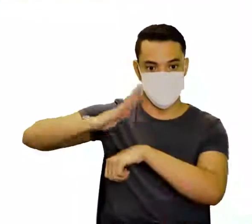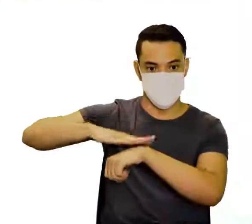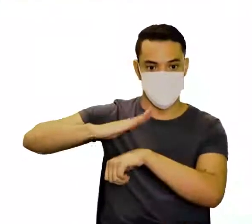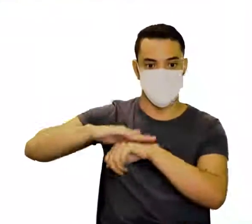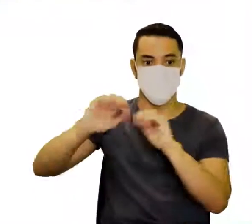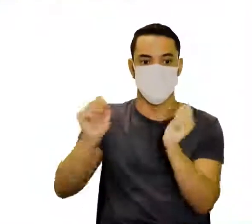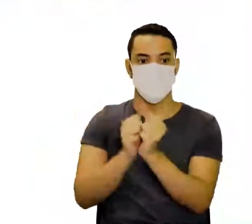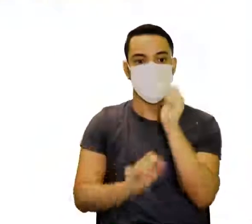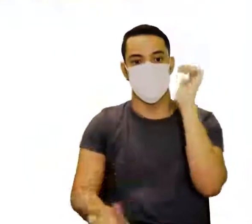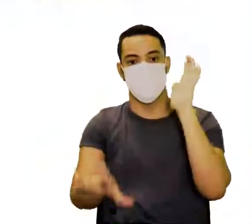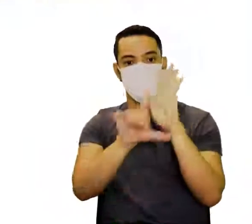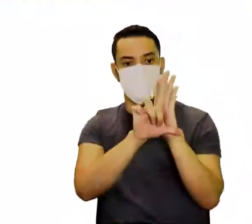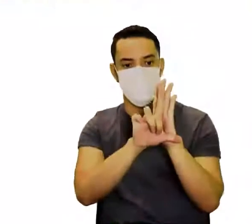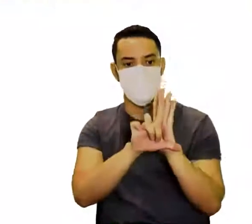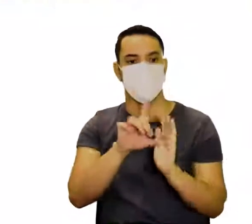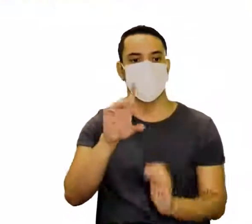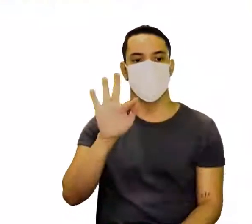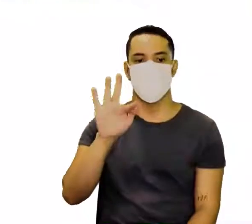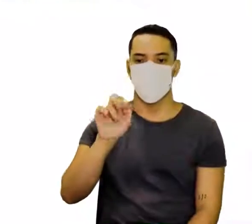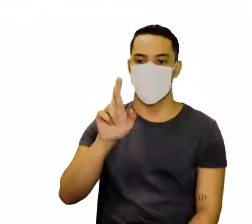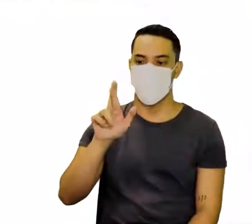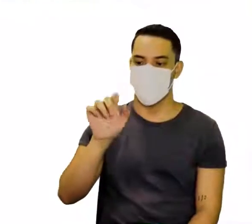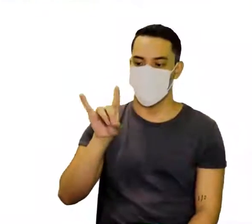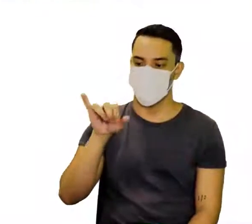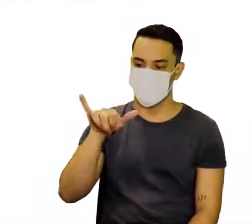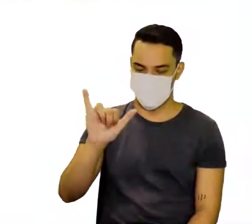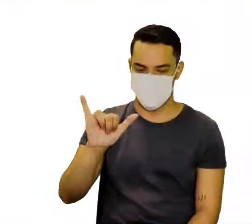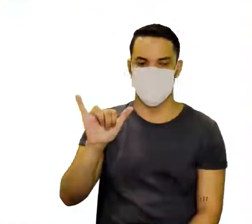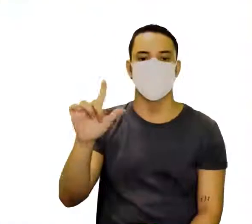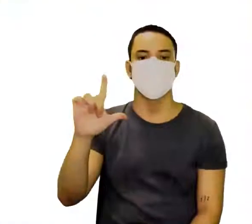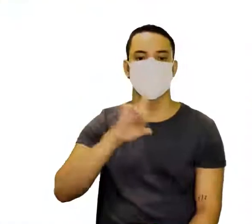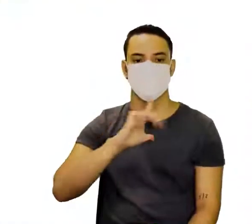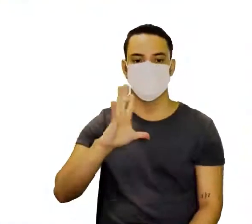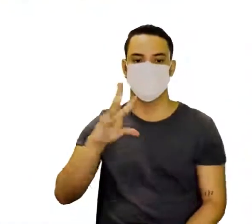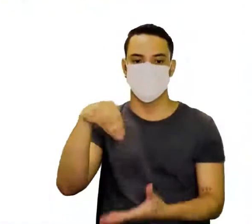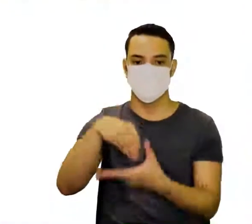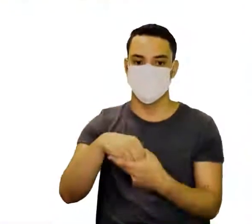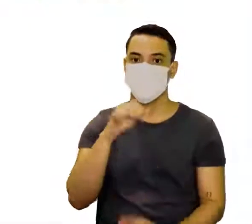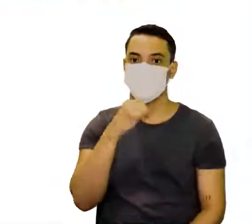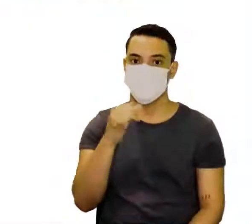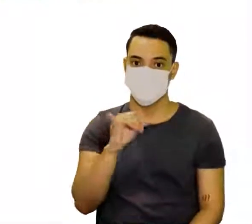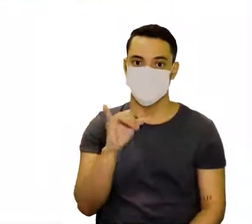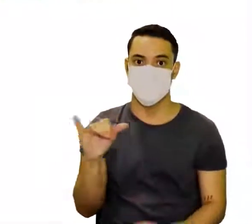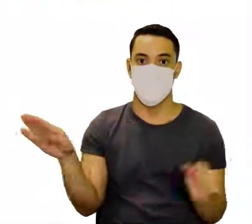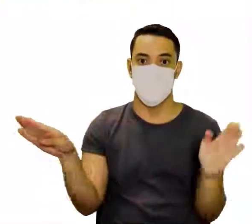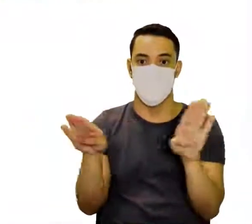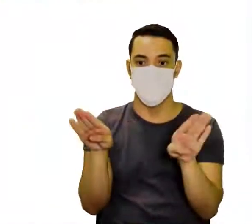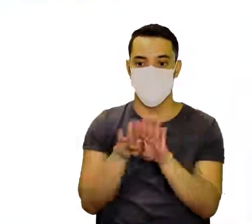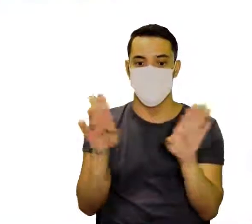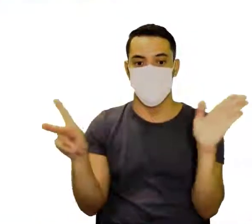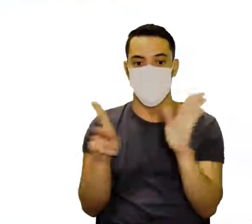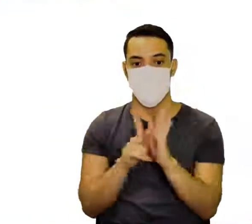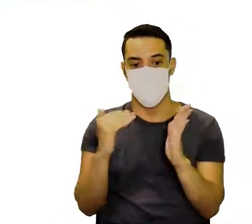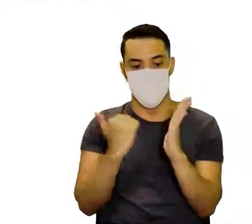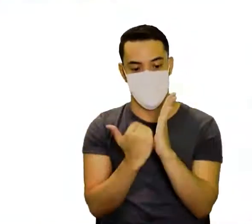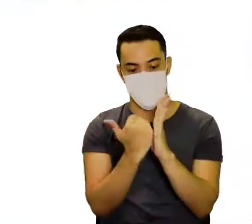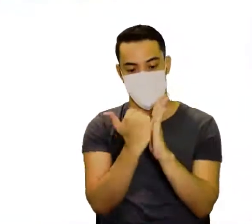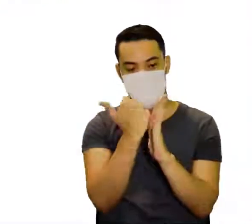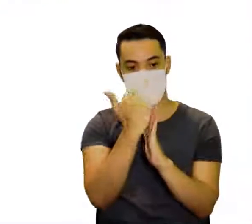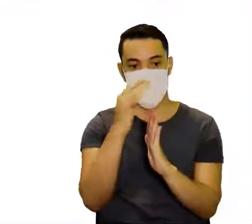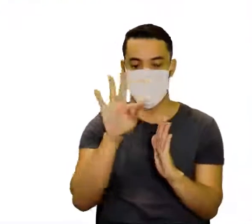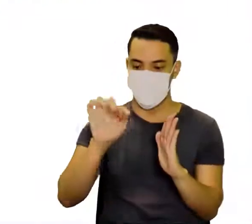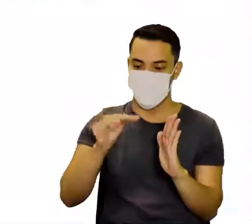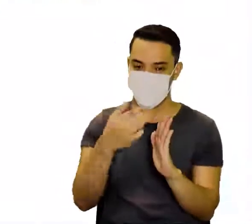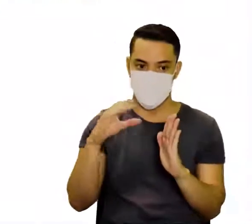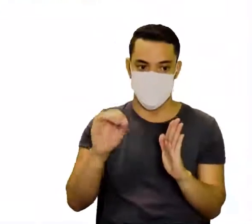pela lei de indução de Faraday leva à indução de tensões em seus terminais. Como assim, professora? Tensão,